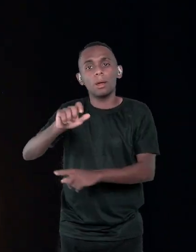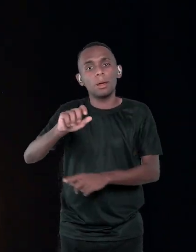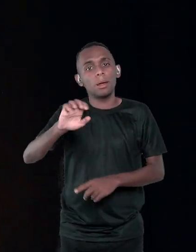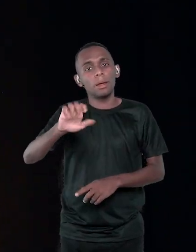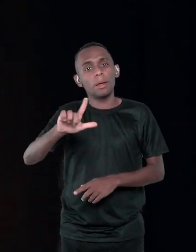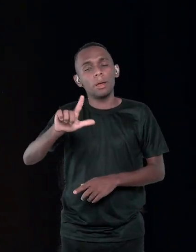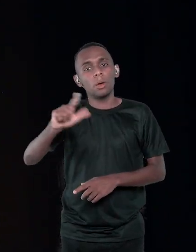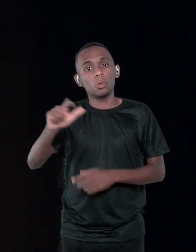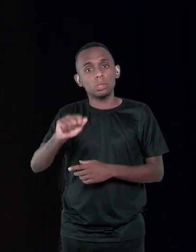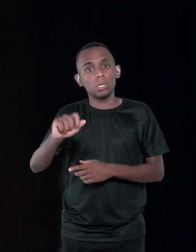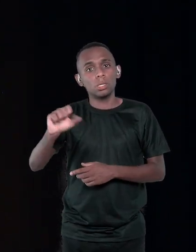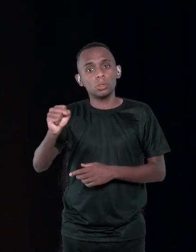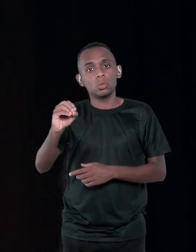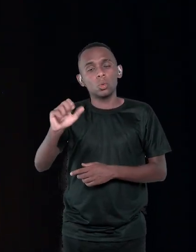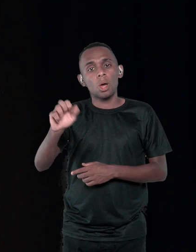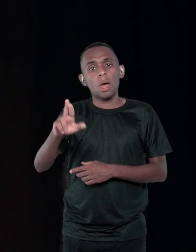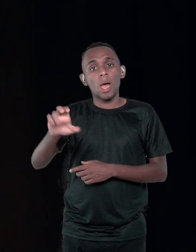2018,